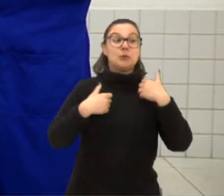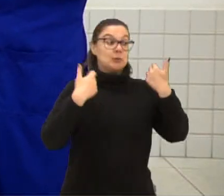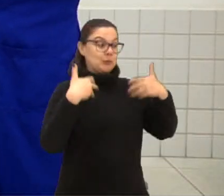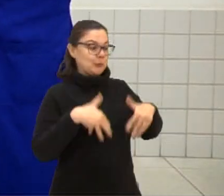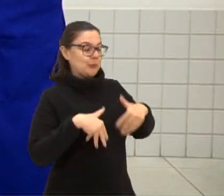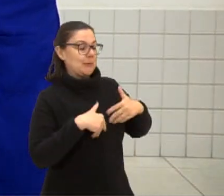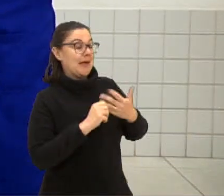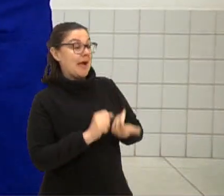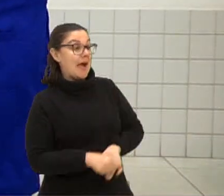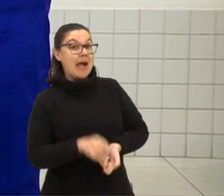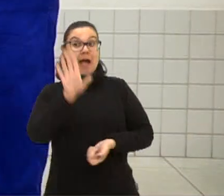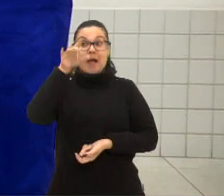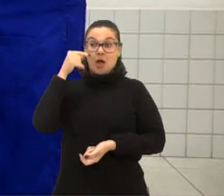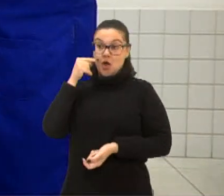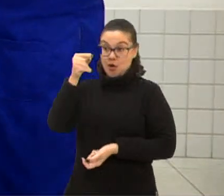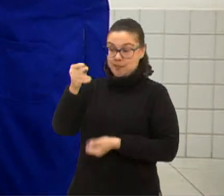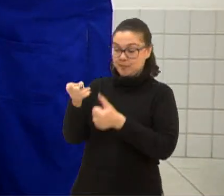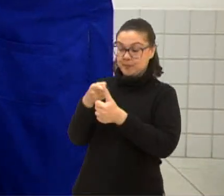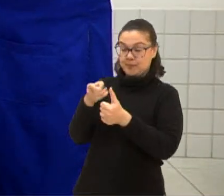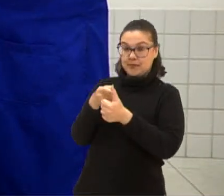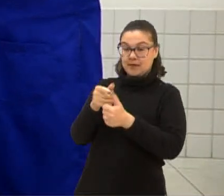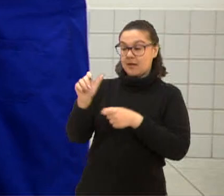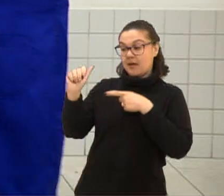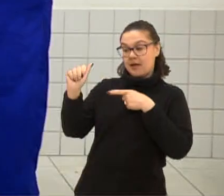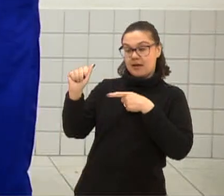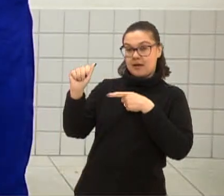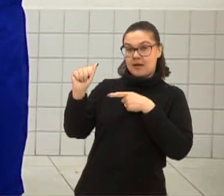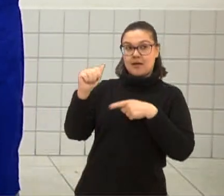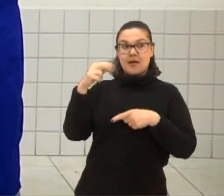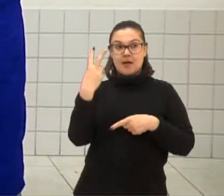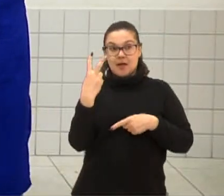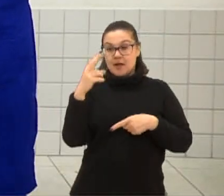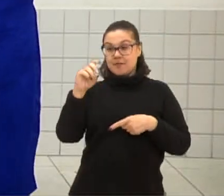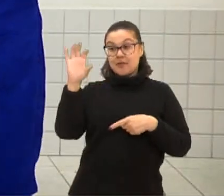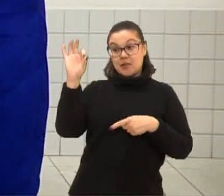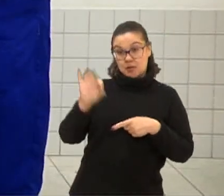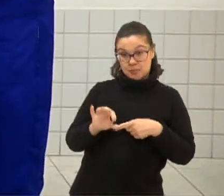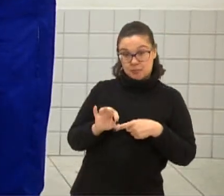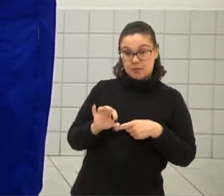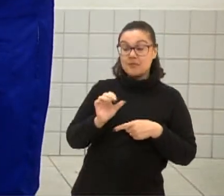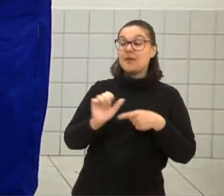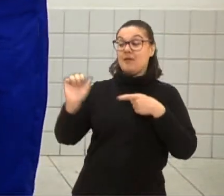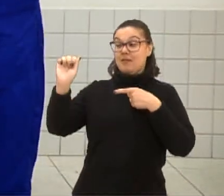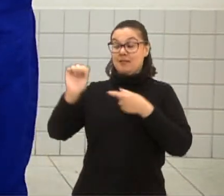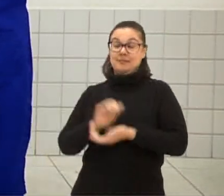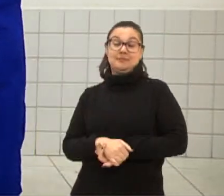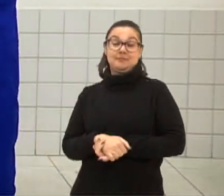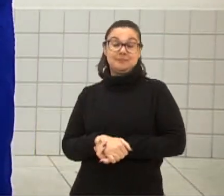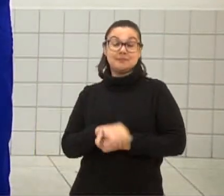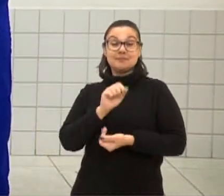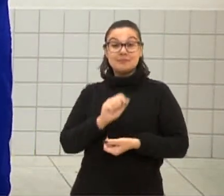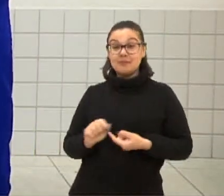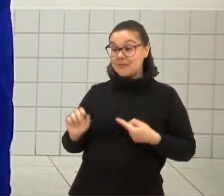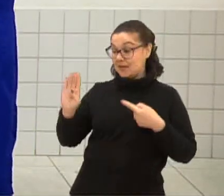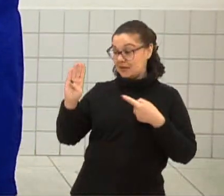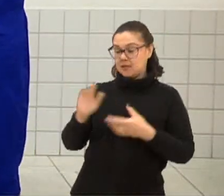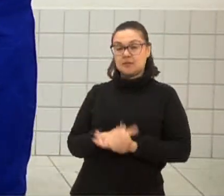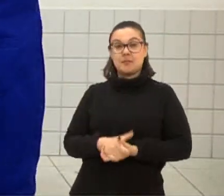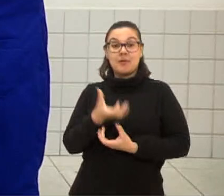de bola. Olha que Olha aqui, ó. tecnologia. A primeira opção, letra A, 20% respondeu que foi a letra A. A letra